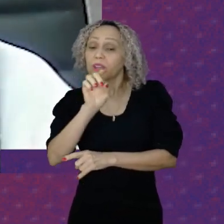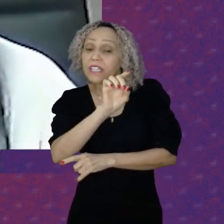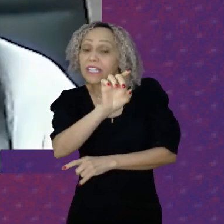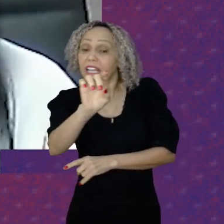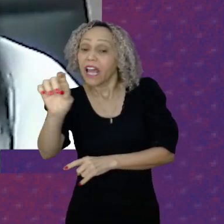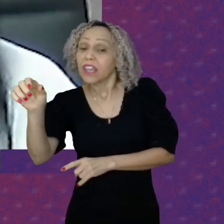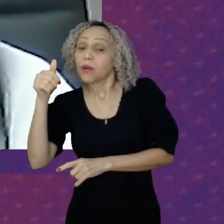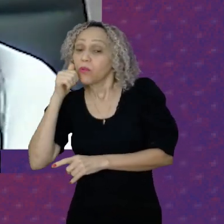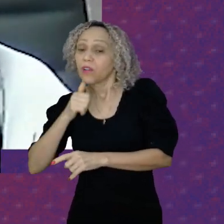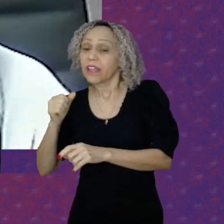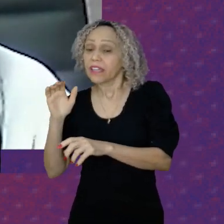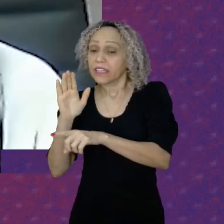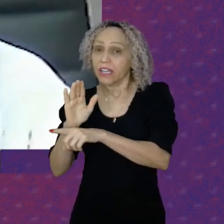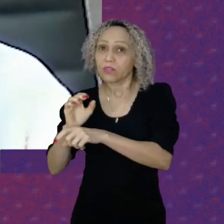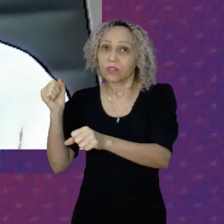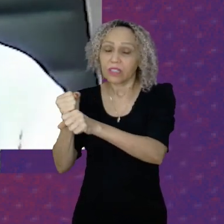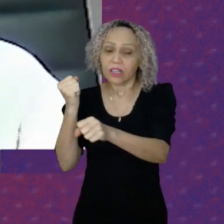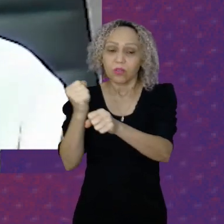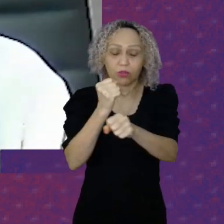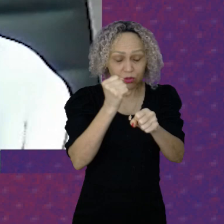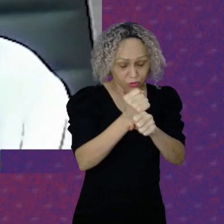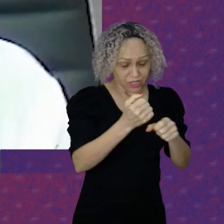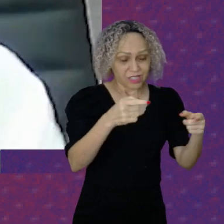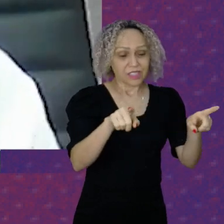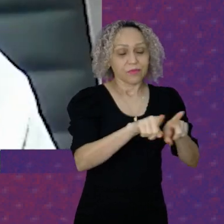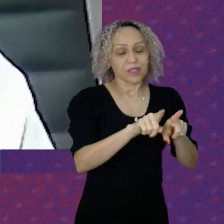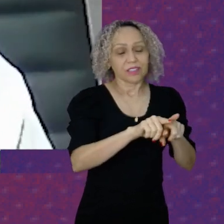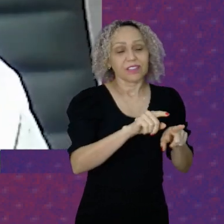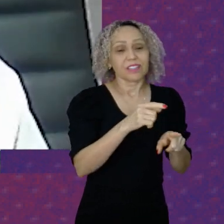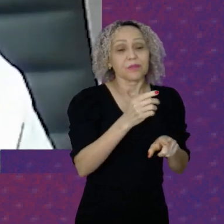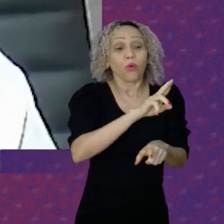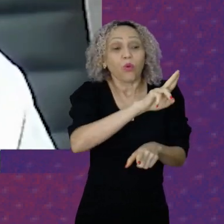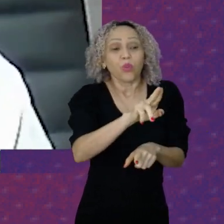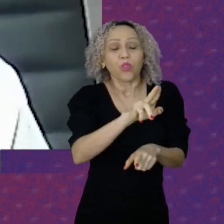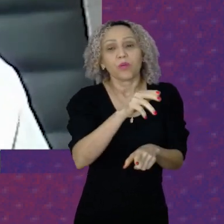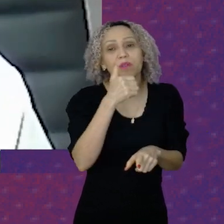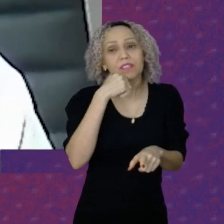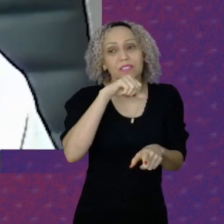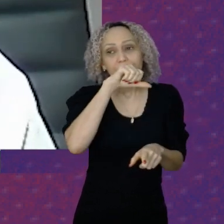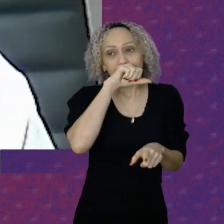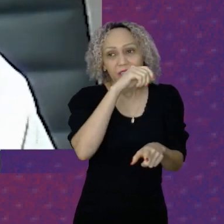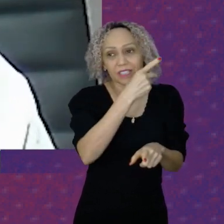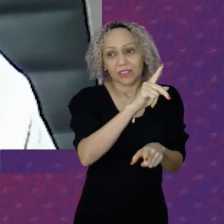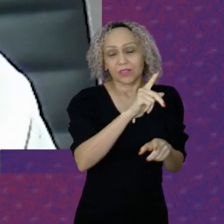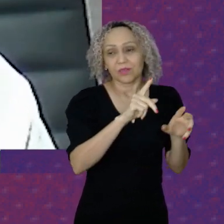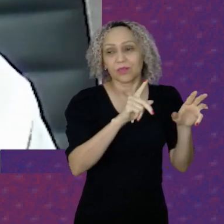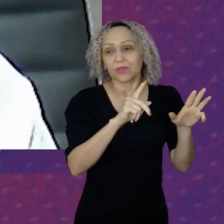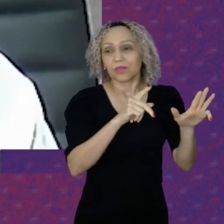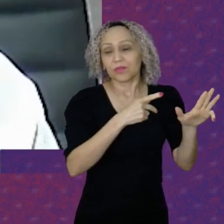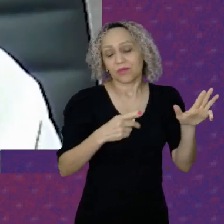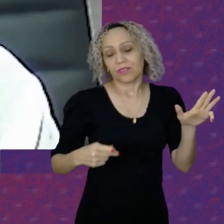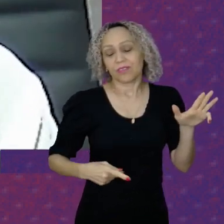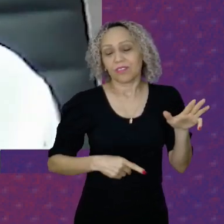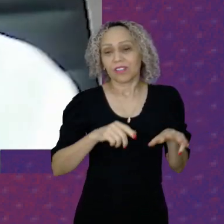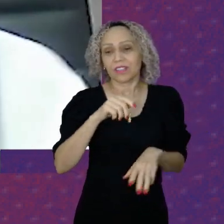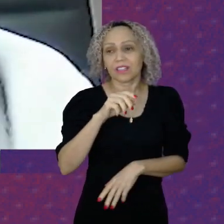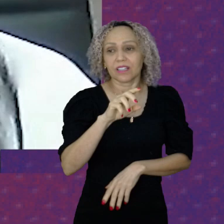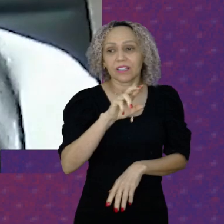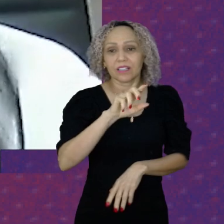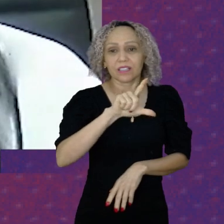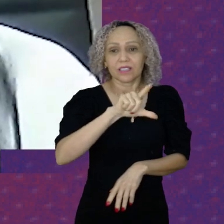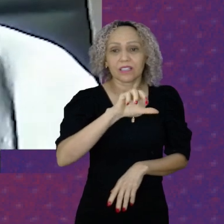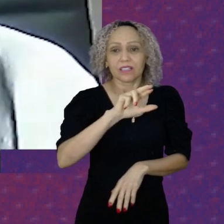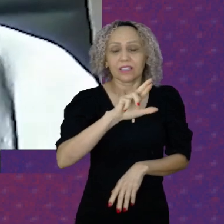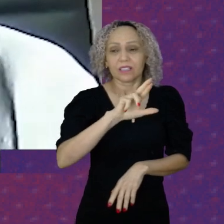Lula, que foi em homenagem a um dos primeiros empreendimentos que foram entregues, né, em 2000 e, se não me engano, 2007 ou 2008. Pois